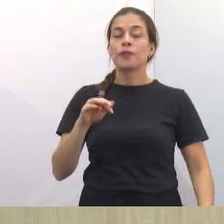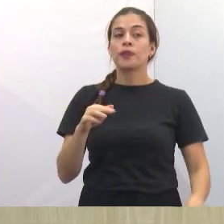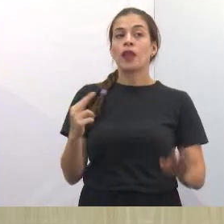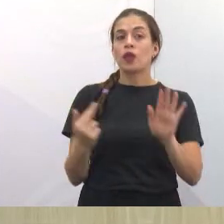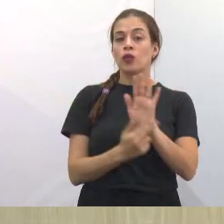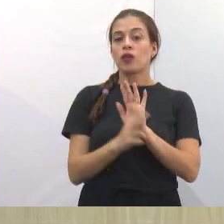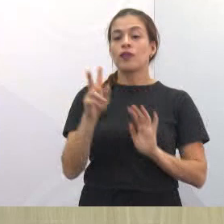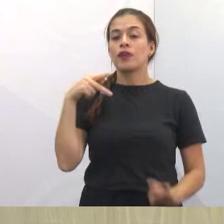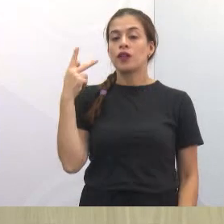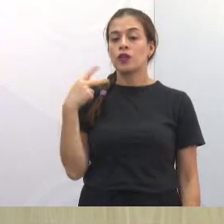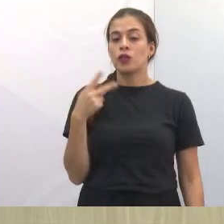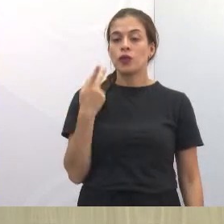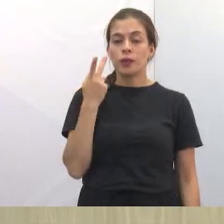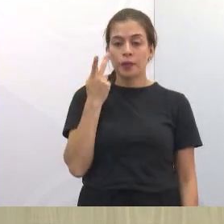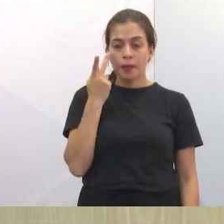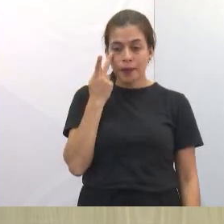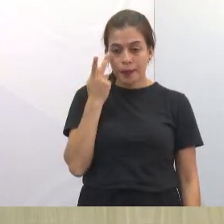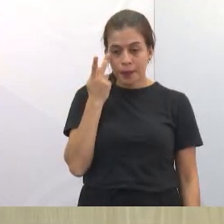Paulinho do Esporte.